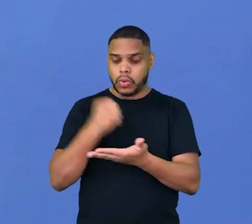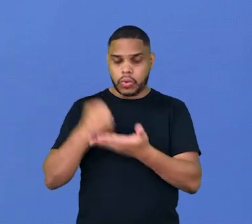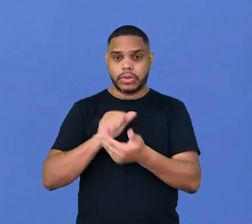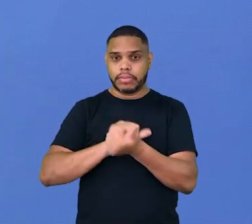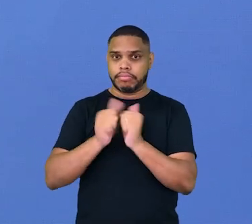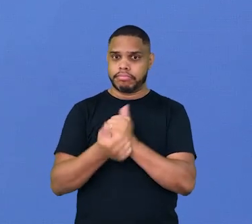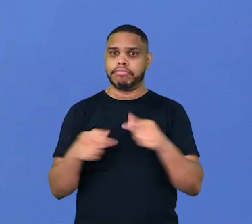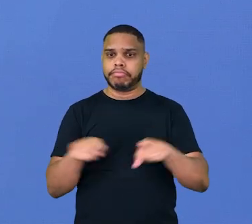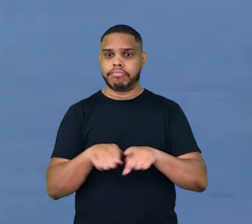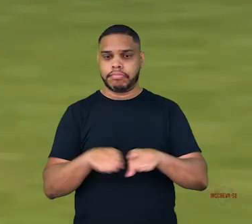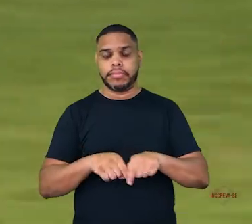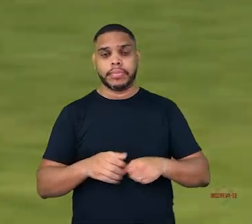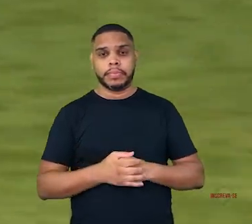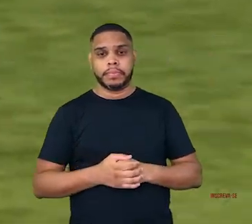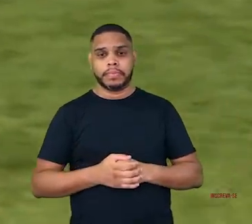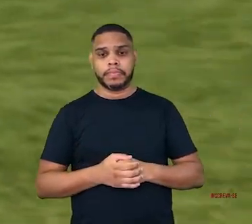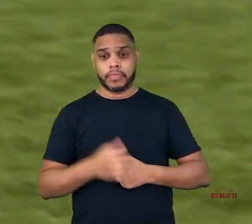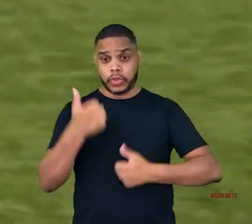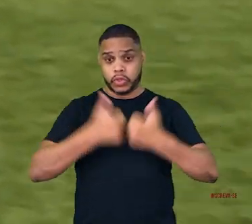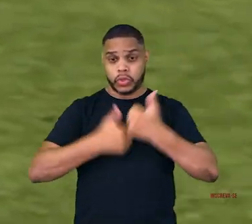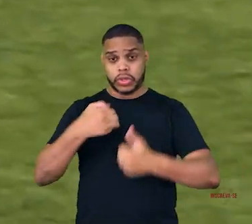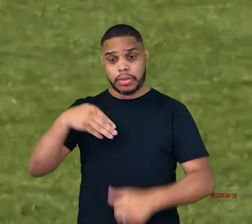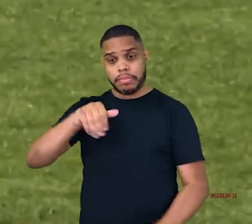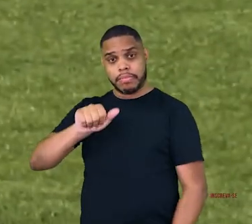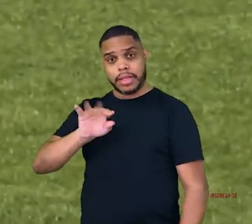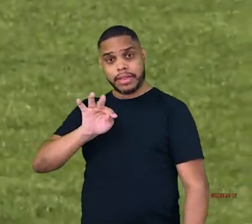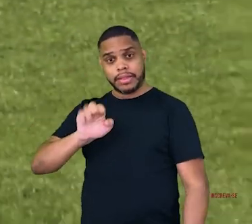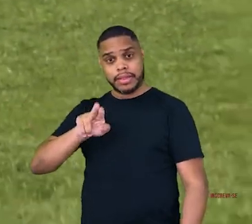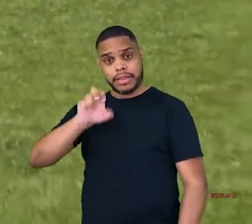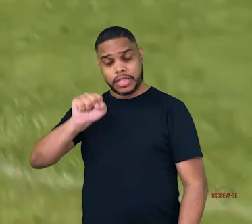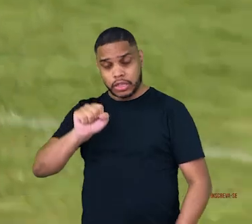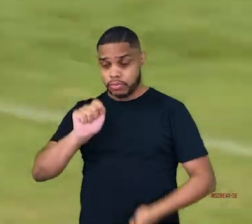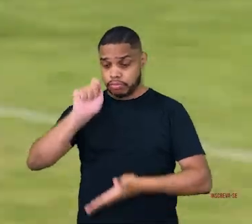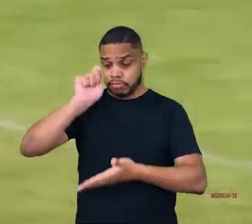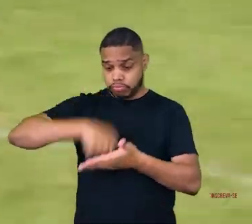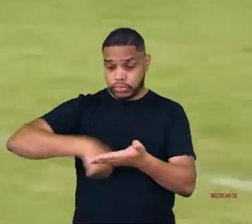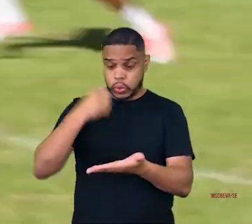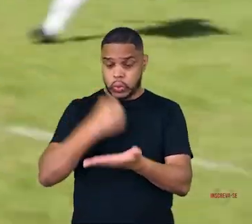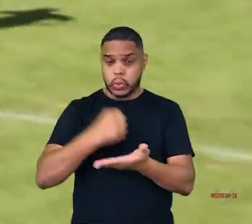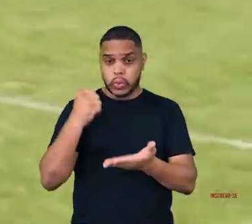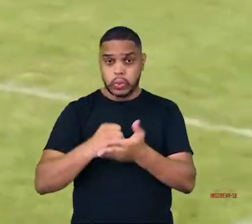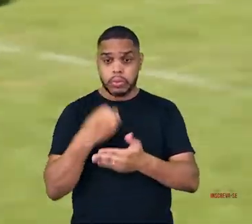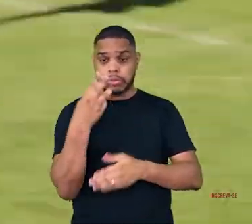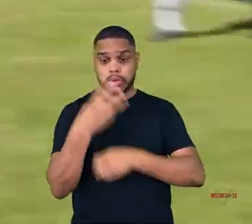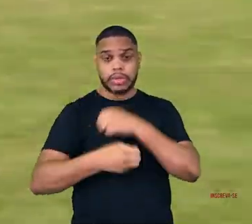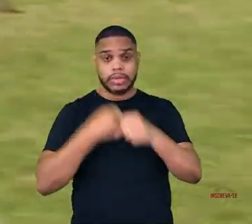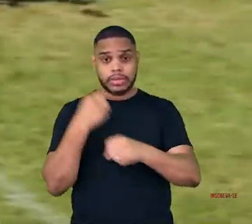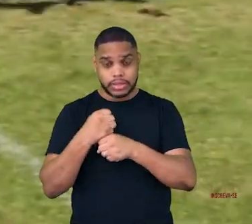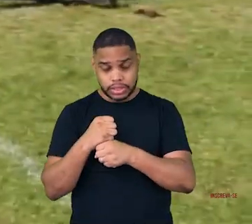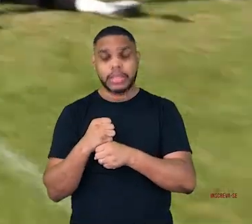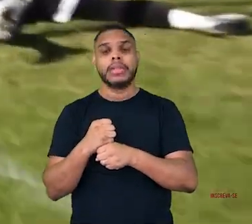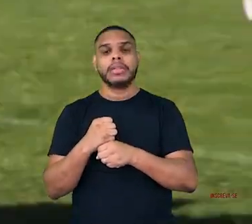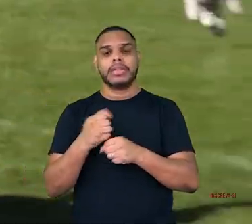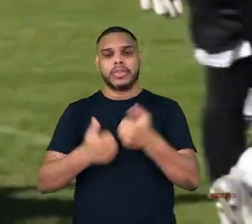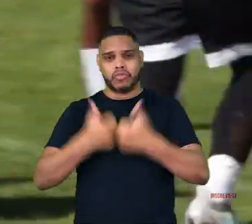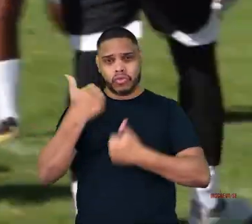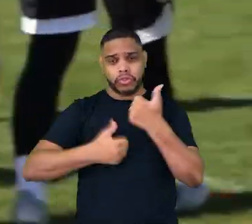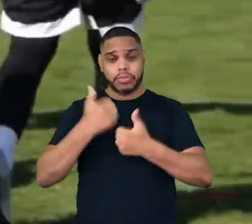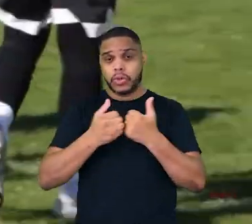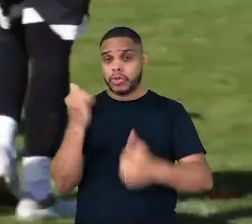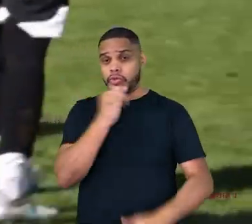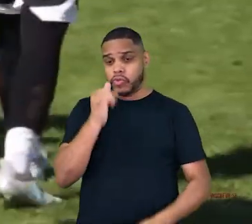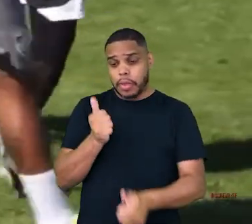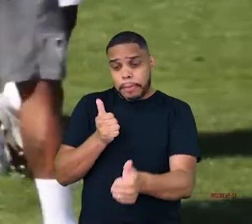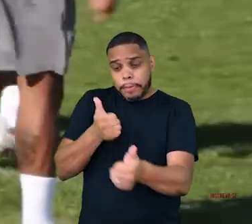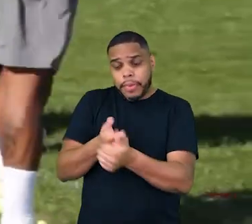contratos desportivos. O jogador Matheus Norton havia assinado um contrato de 3 anos com o Fluminense, mas